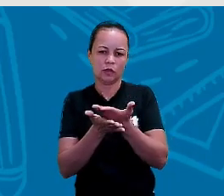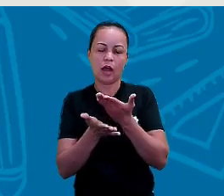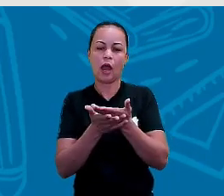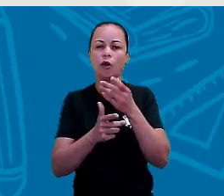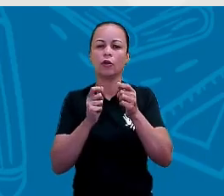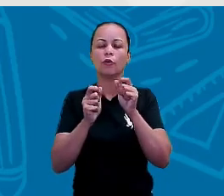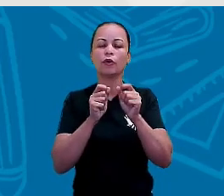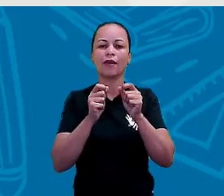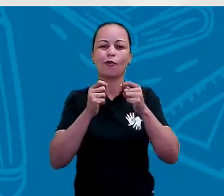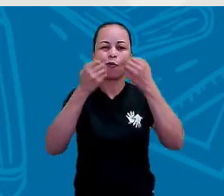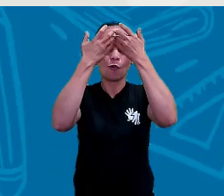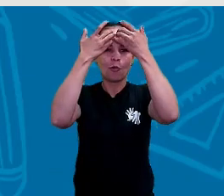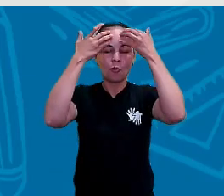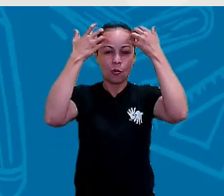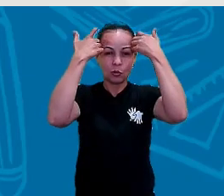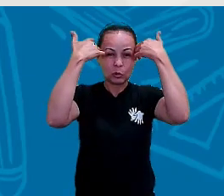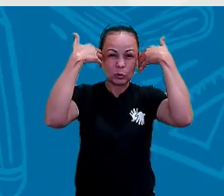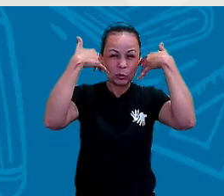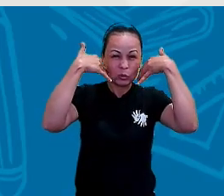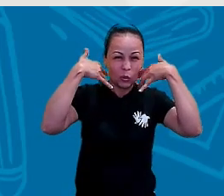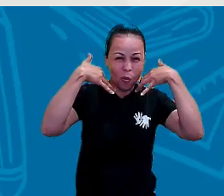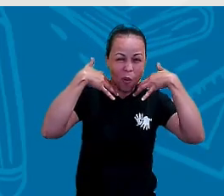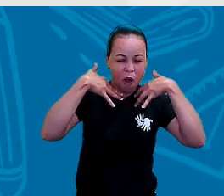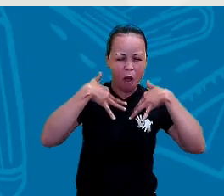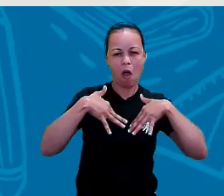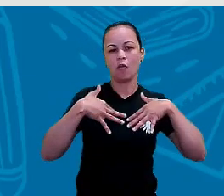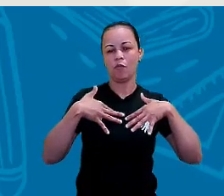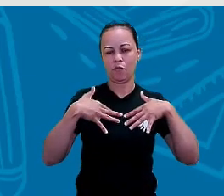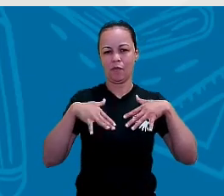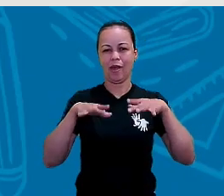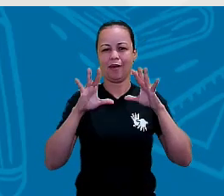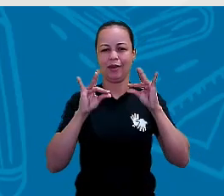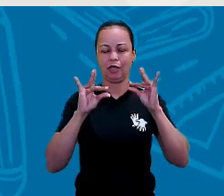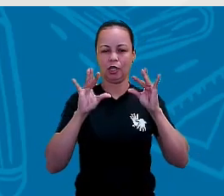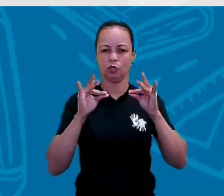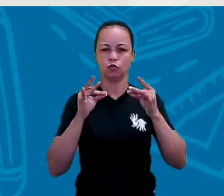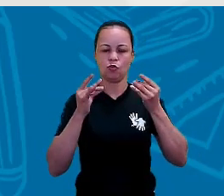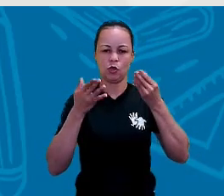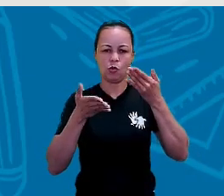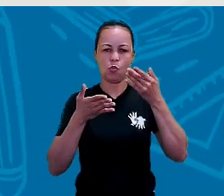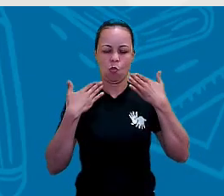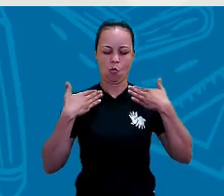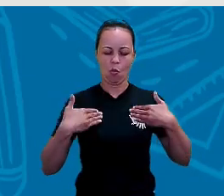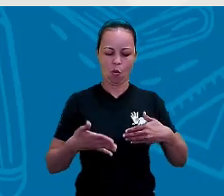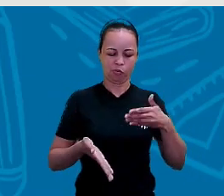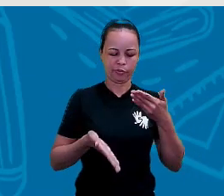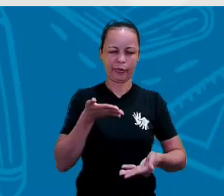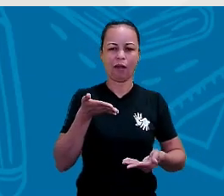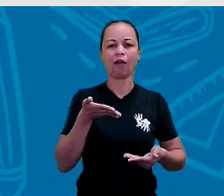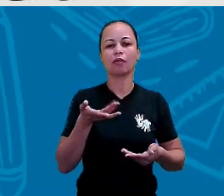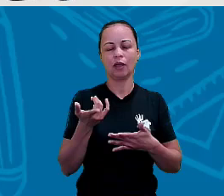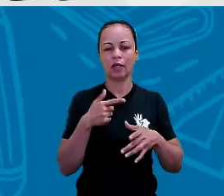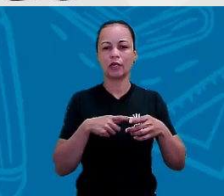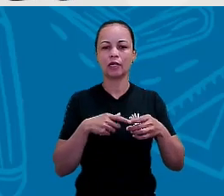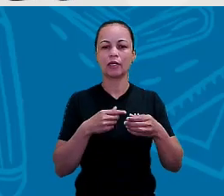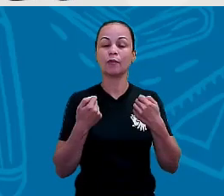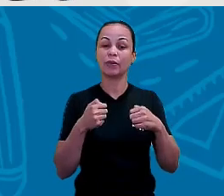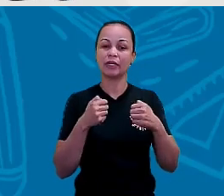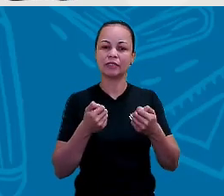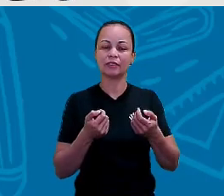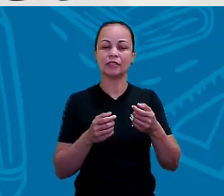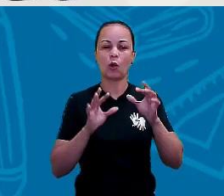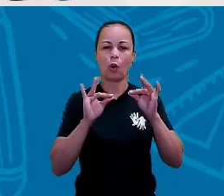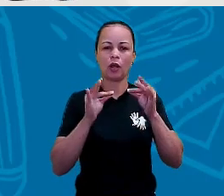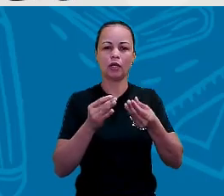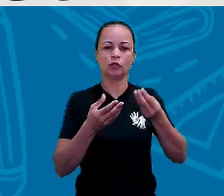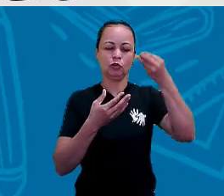é líquido que o nosso corpo está perdendo. E esse líquido ele precisa ser o quê? Ele precisa ser reposto, tá